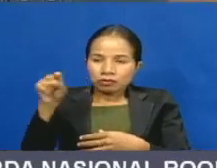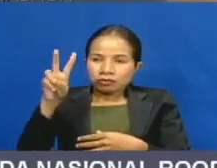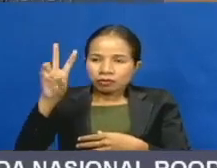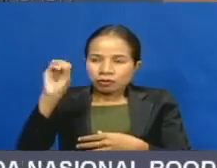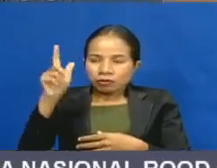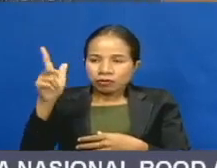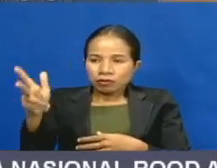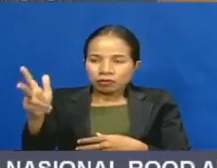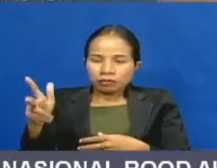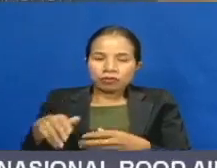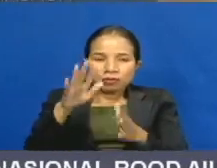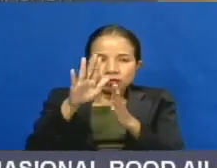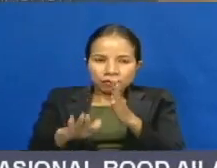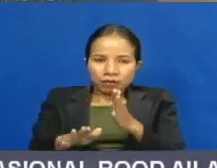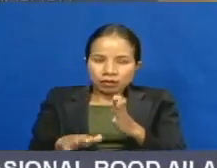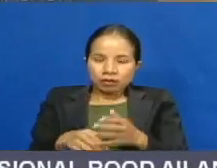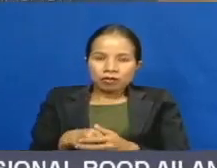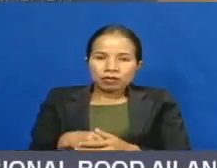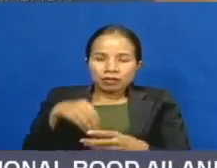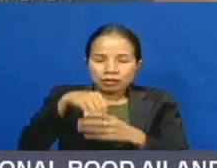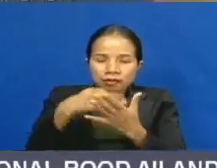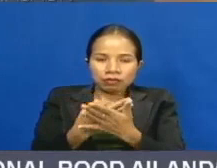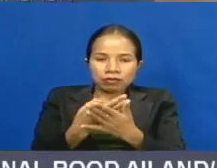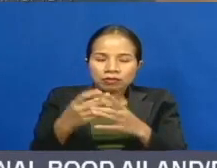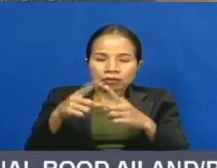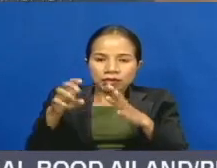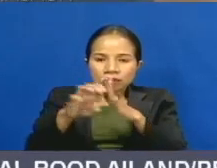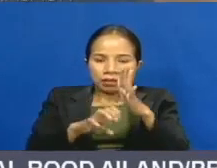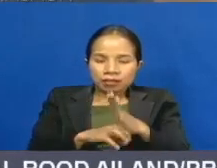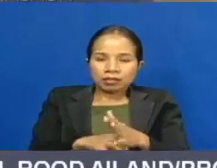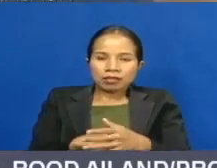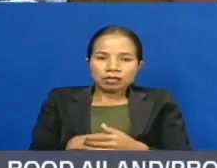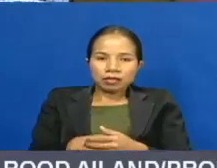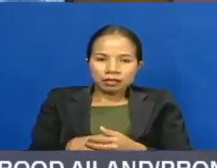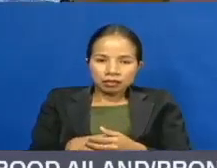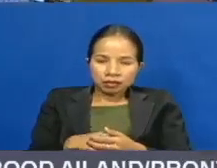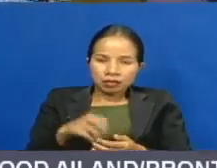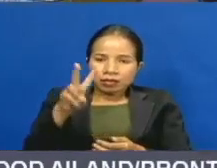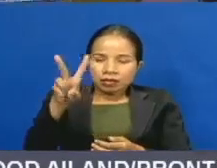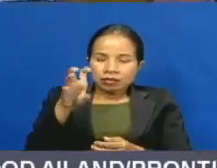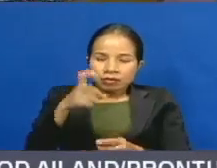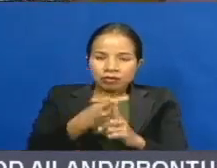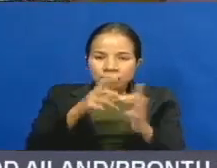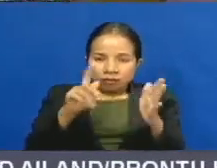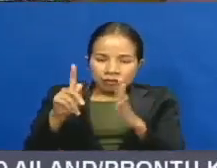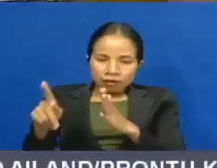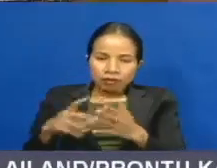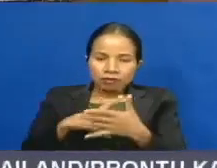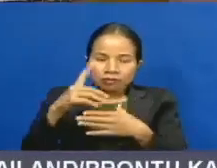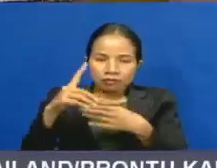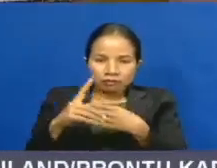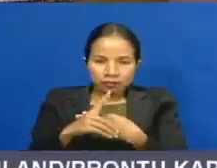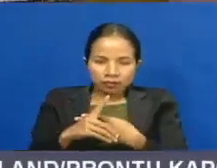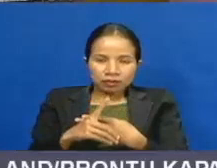Rihundrua Tolunulu menos retorno oba estado no metas atusrua Husi plano estratégico de